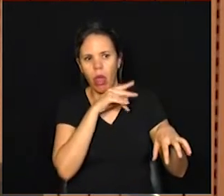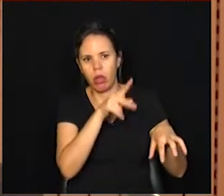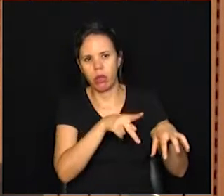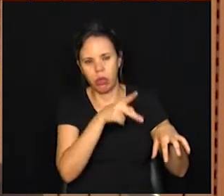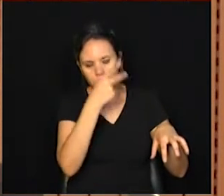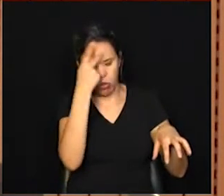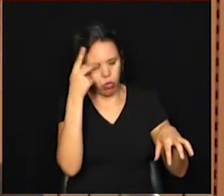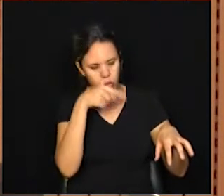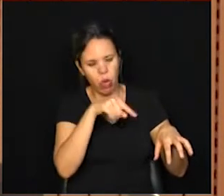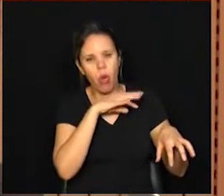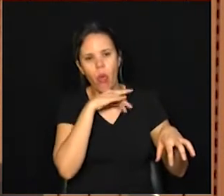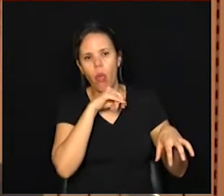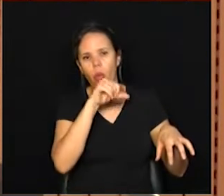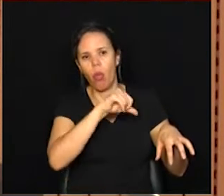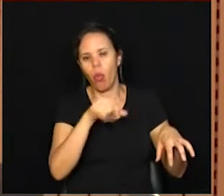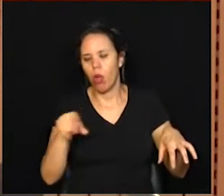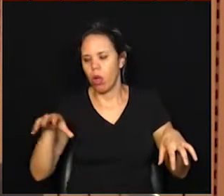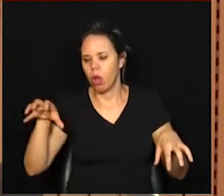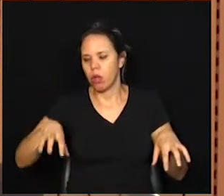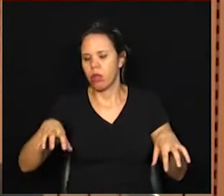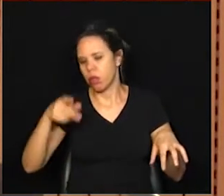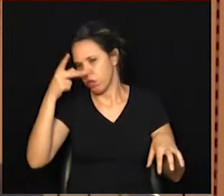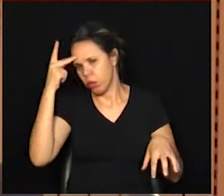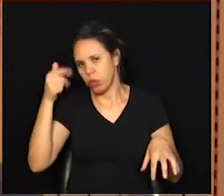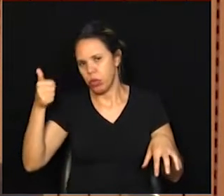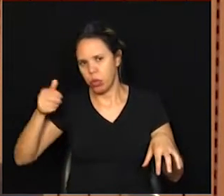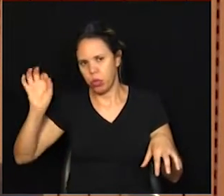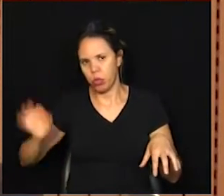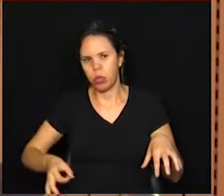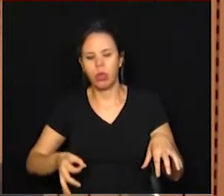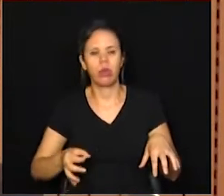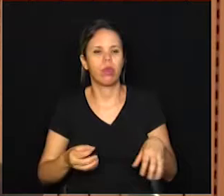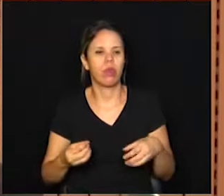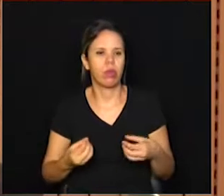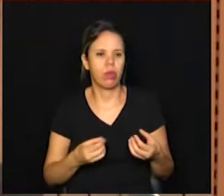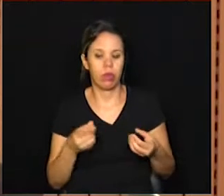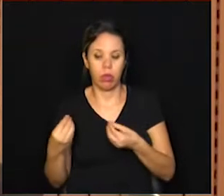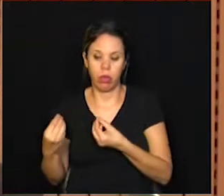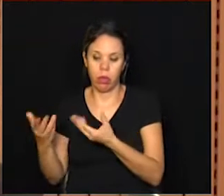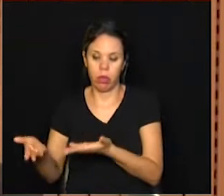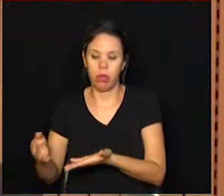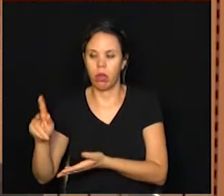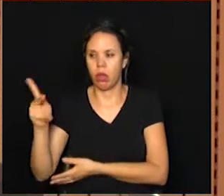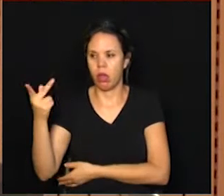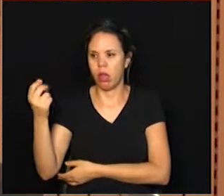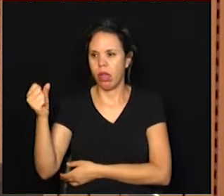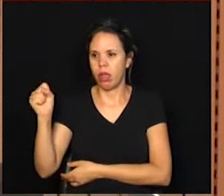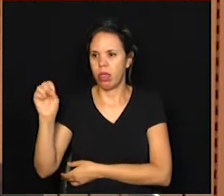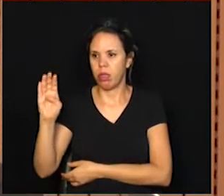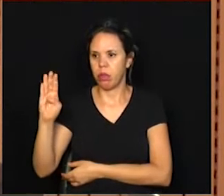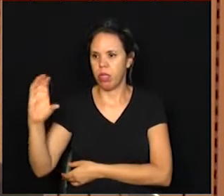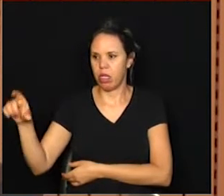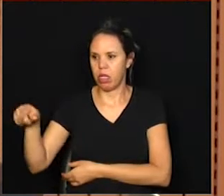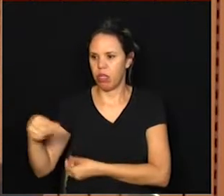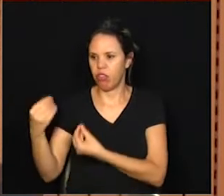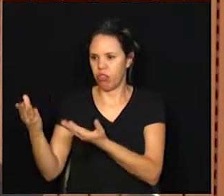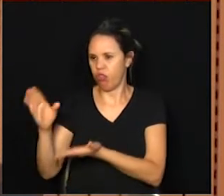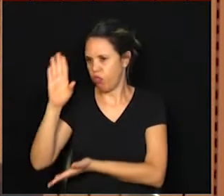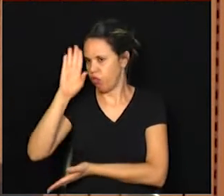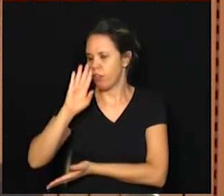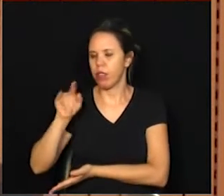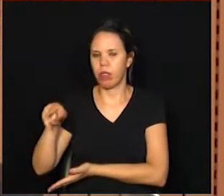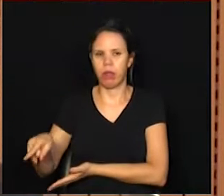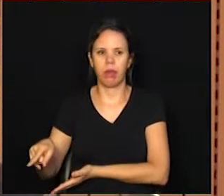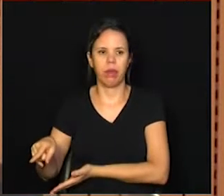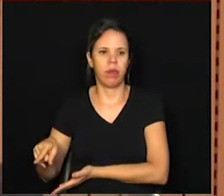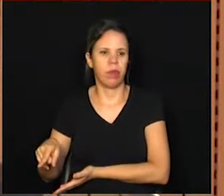banda saudável. A banda saudável foi entregue ao HSBC de graça. Eles ficaram